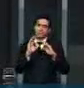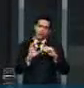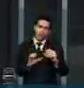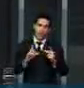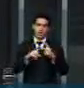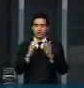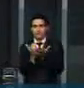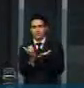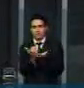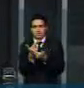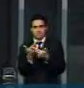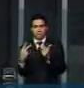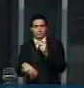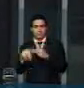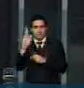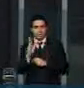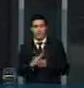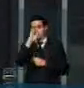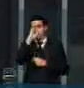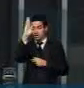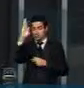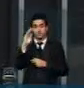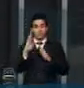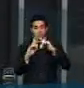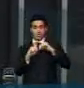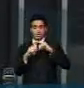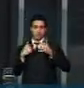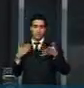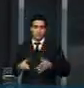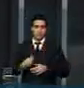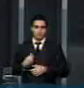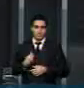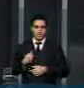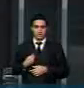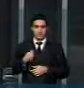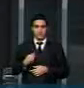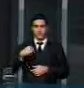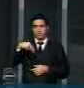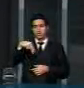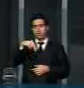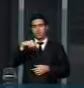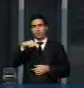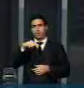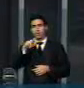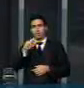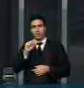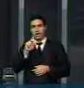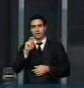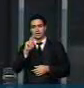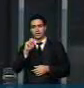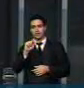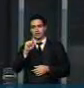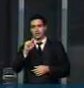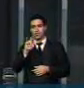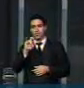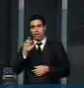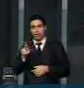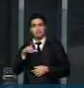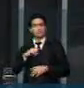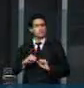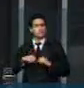principalmente da igreja a qual faço parte, a Igreja do Evangelho Quadrangular, que não mede esforços em todo o